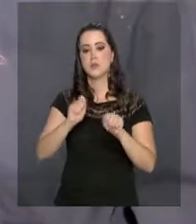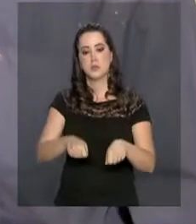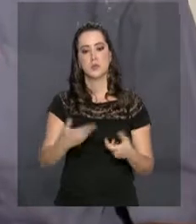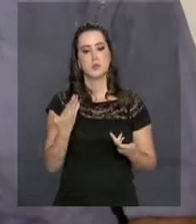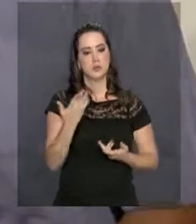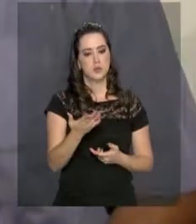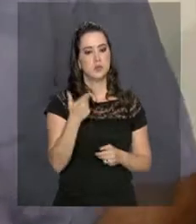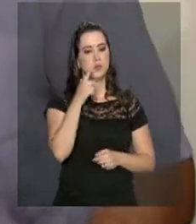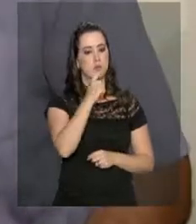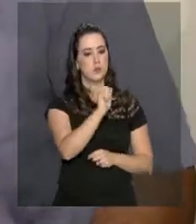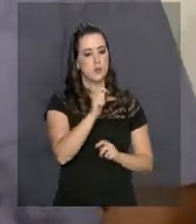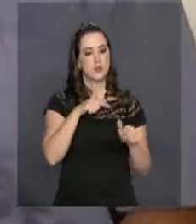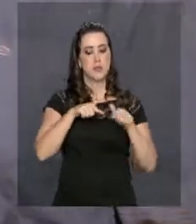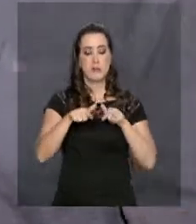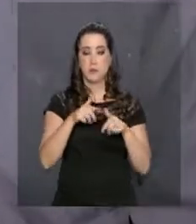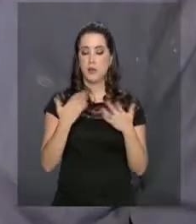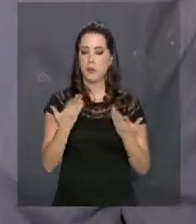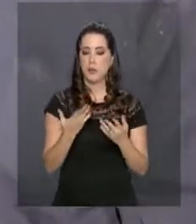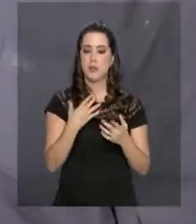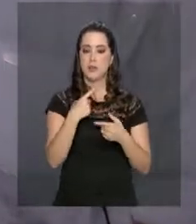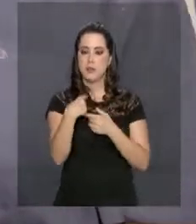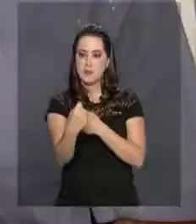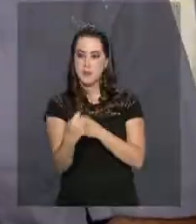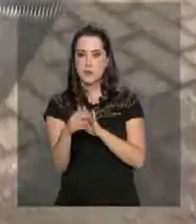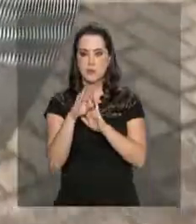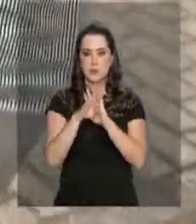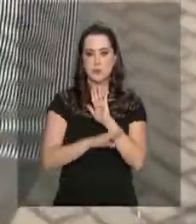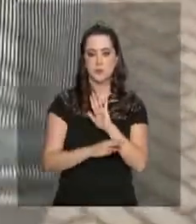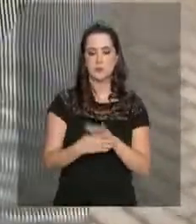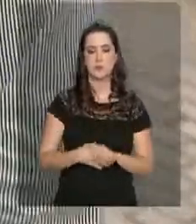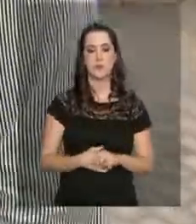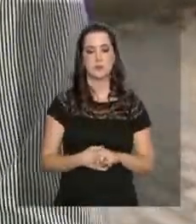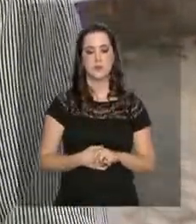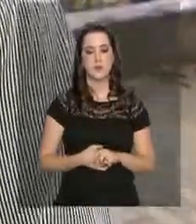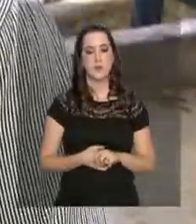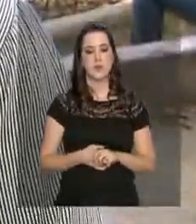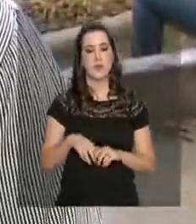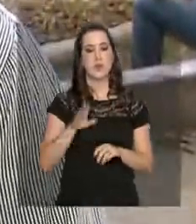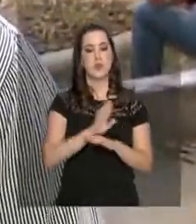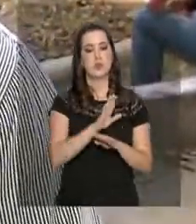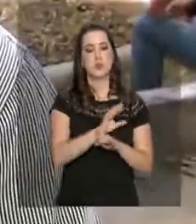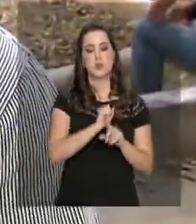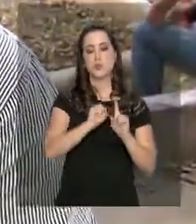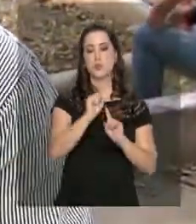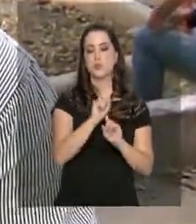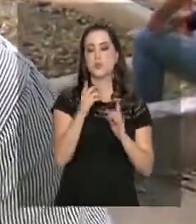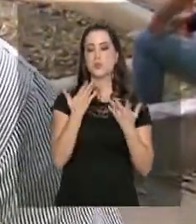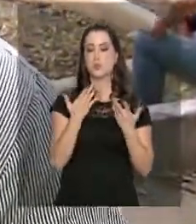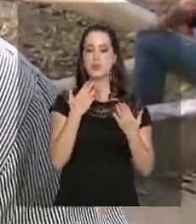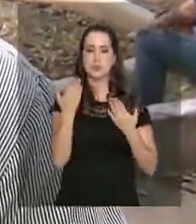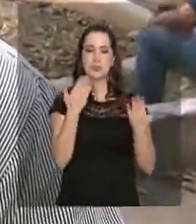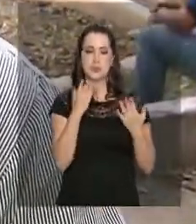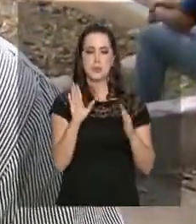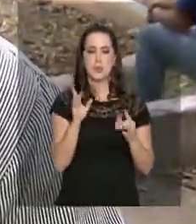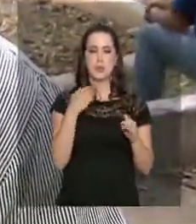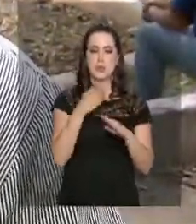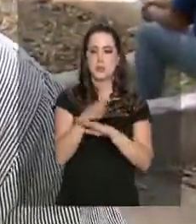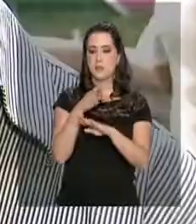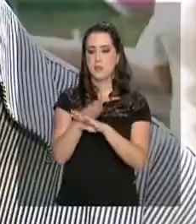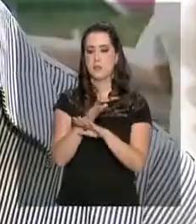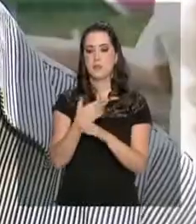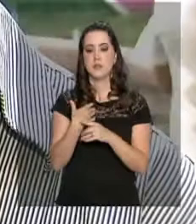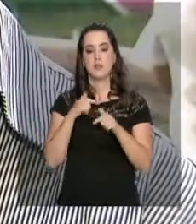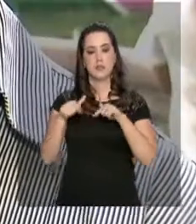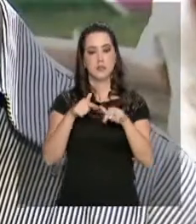assim que conseguirem um emprego eles deixam o projeto os assistentes sociais estimam que o processo de entrada no mercado de trabalho